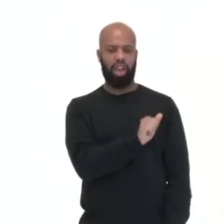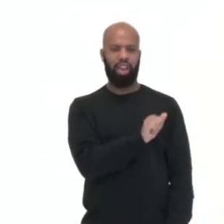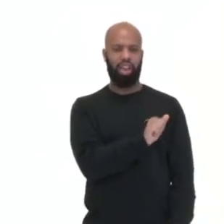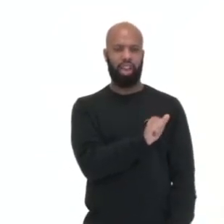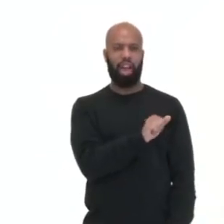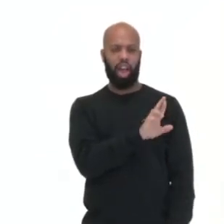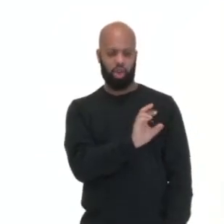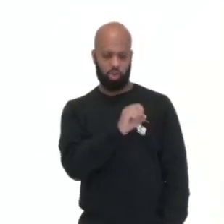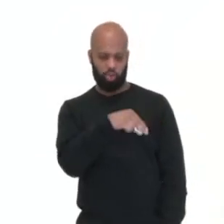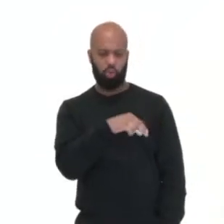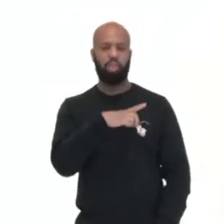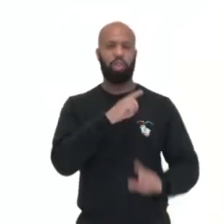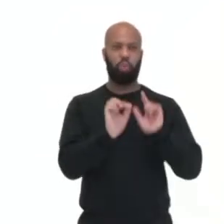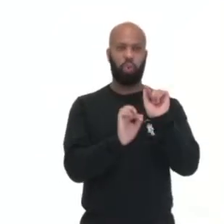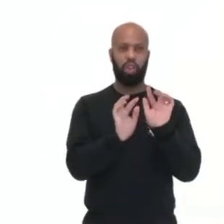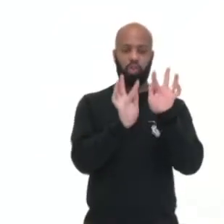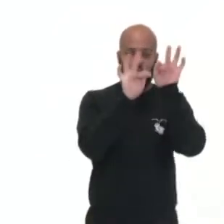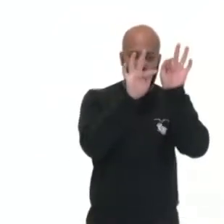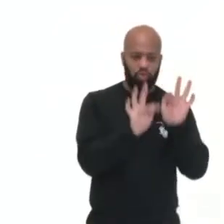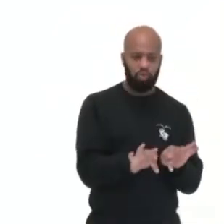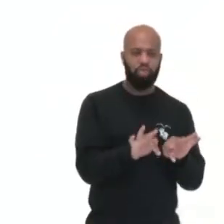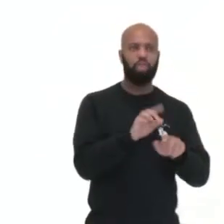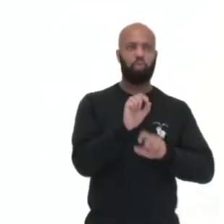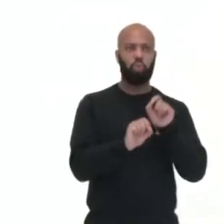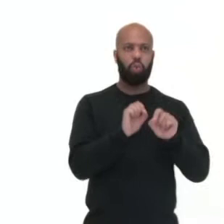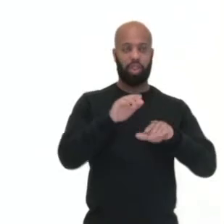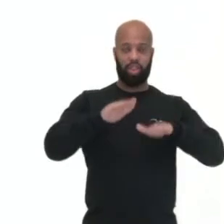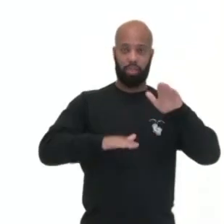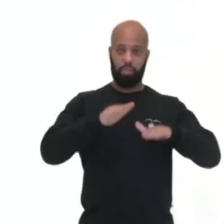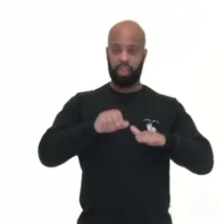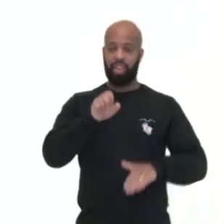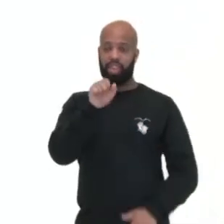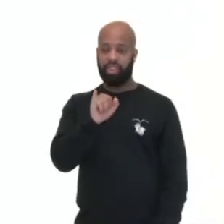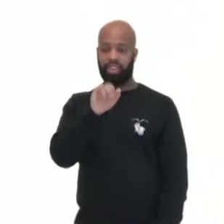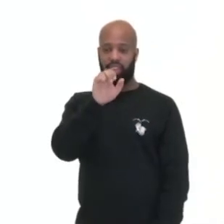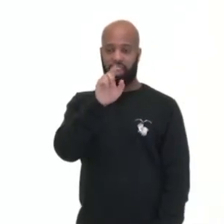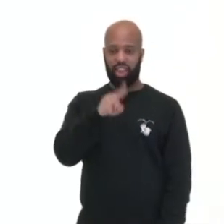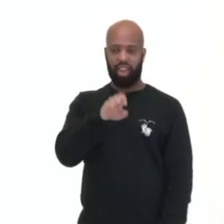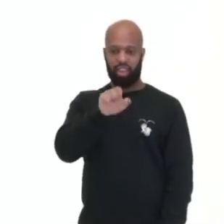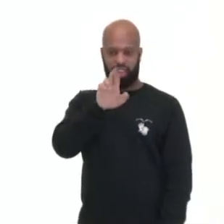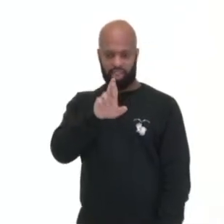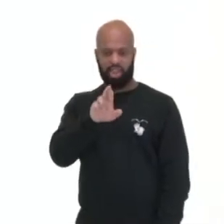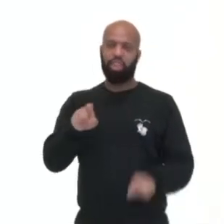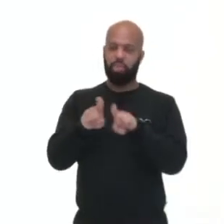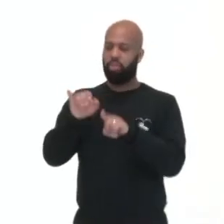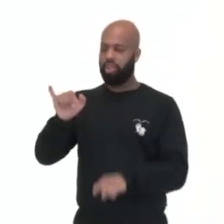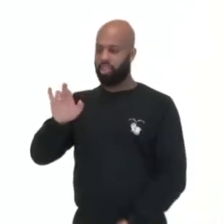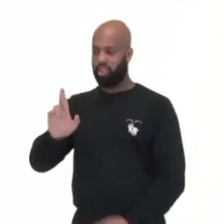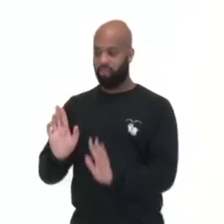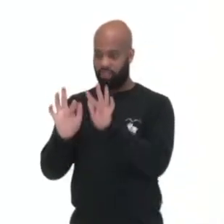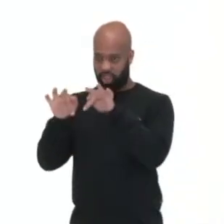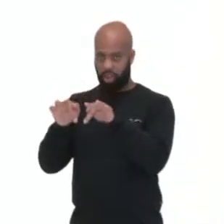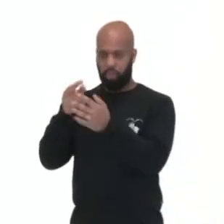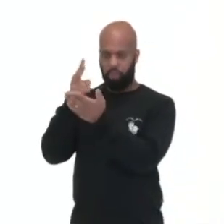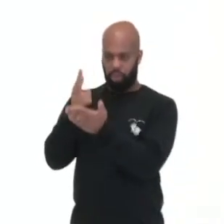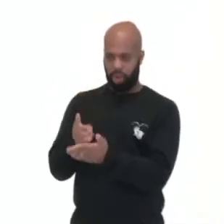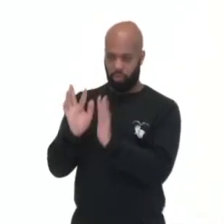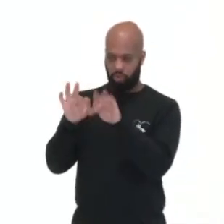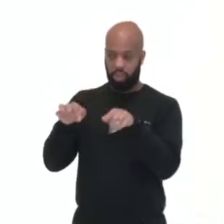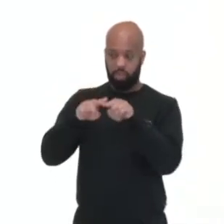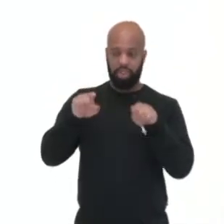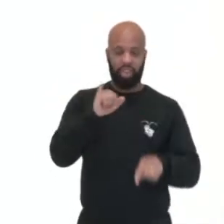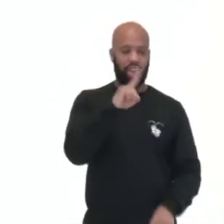como desinências e, aste, o, amos, astes e ar. A ver? Quando queremos contar